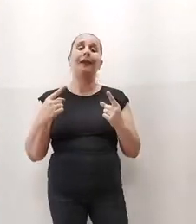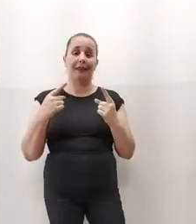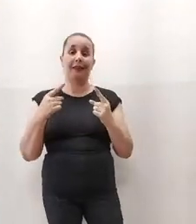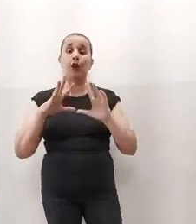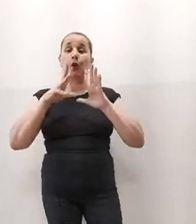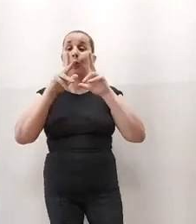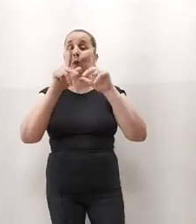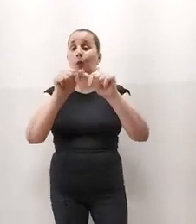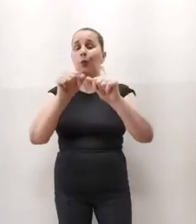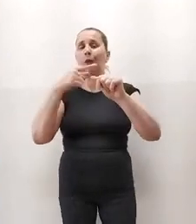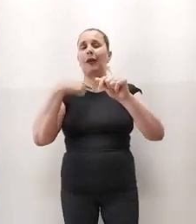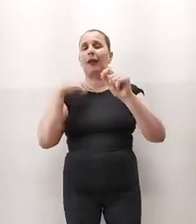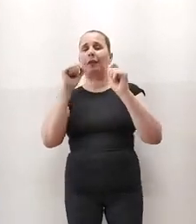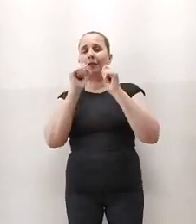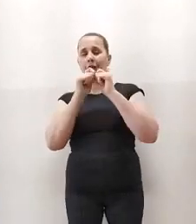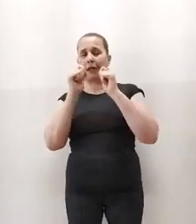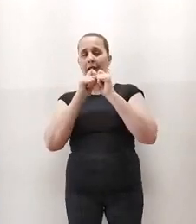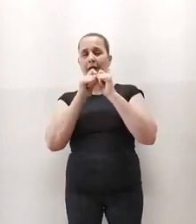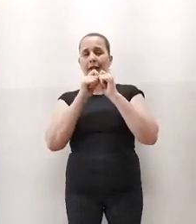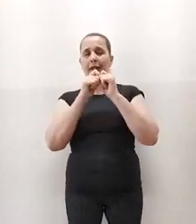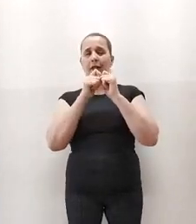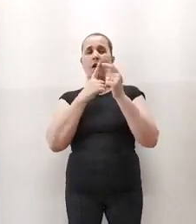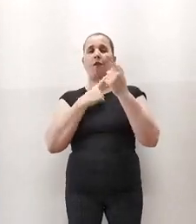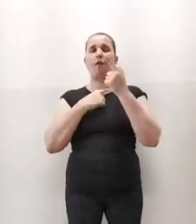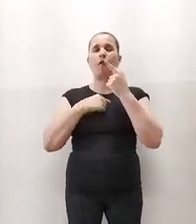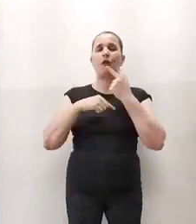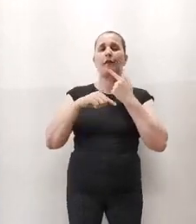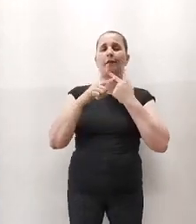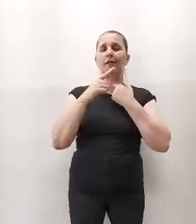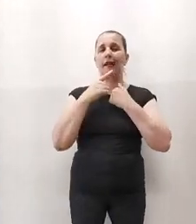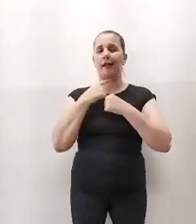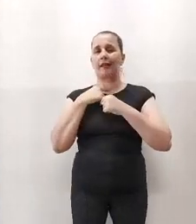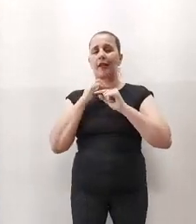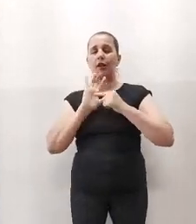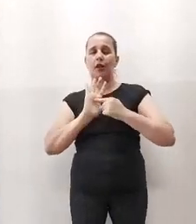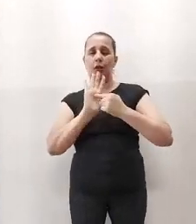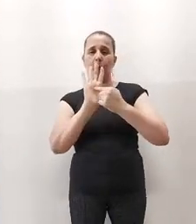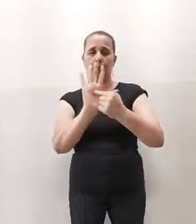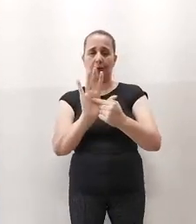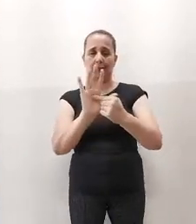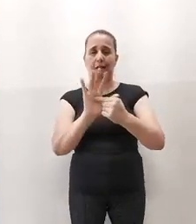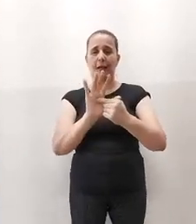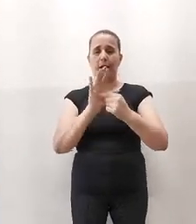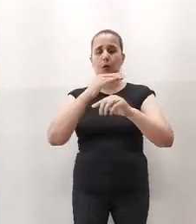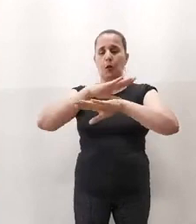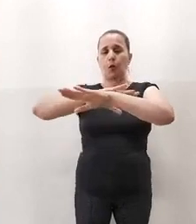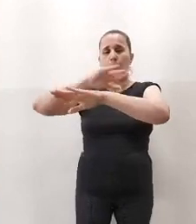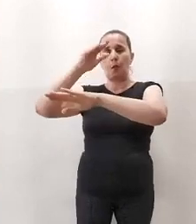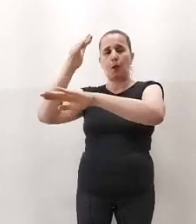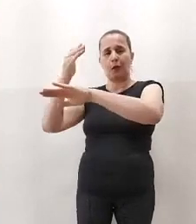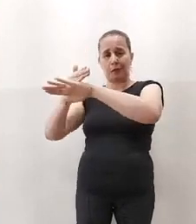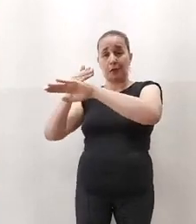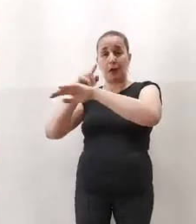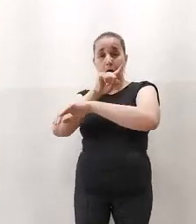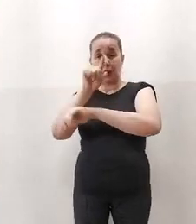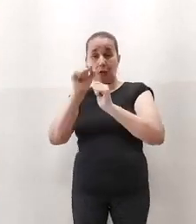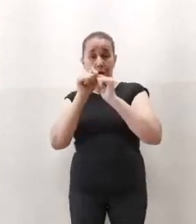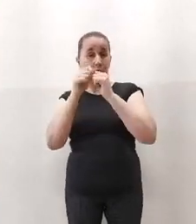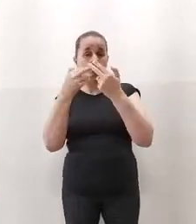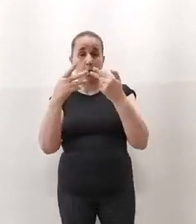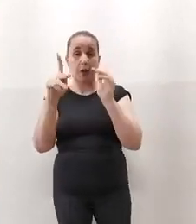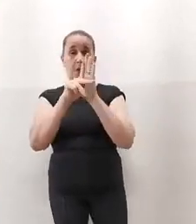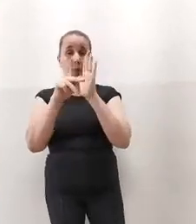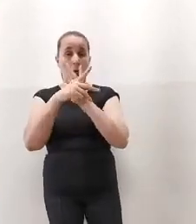que tudo o que faças, segundo o modelo que te foi mostrado no monte. Moisés, você não fará uma coisa da